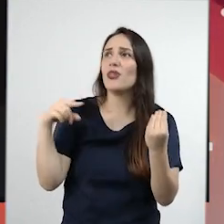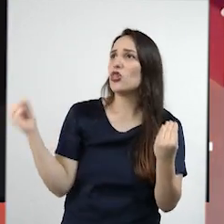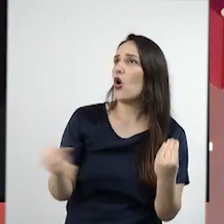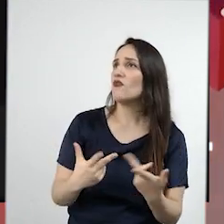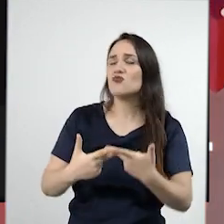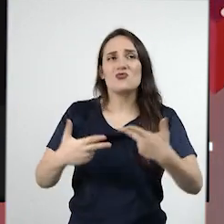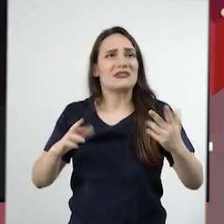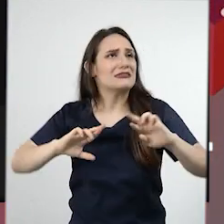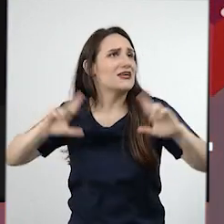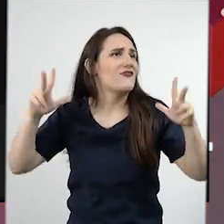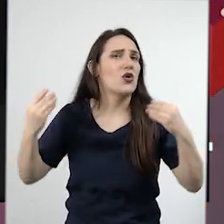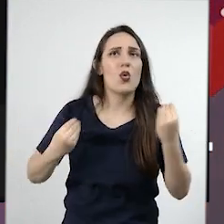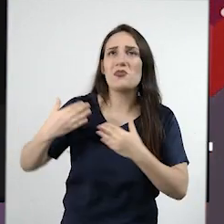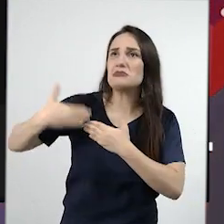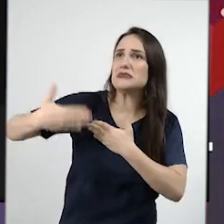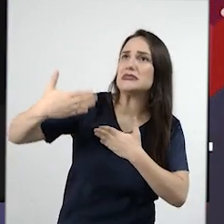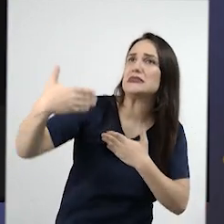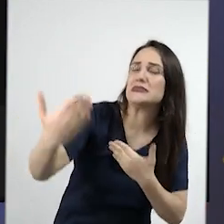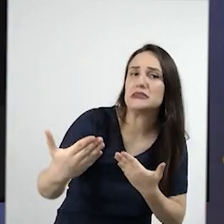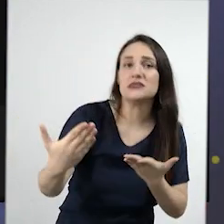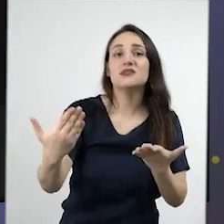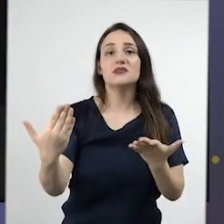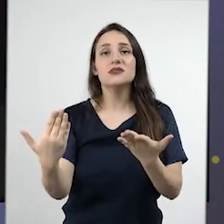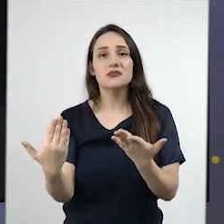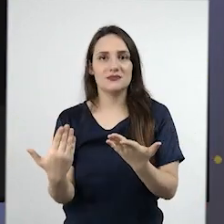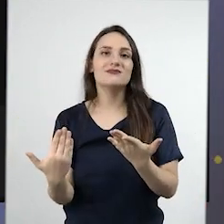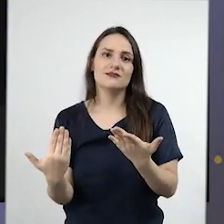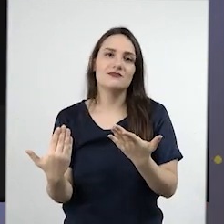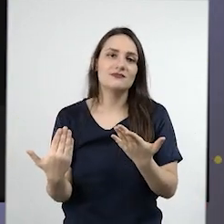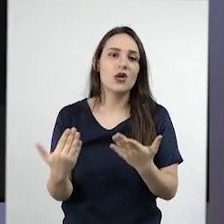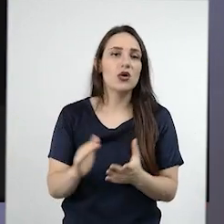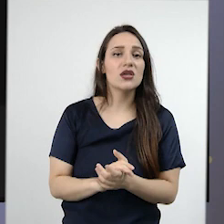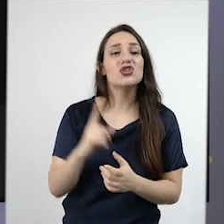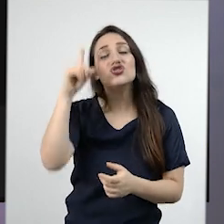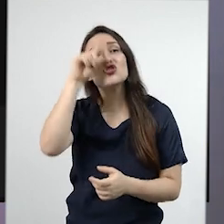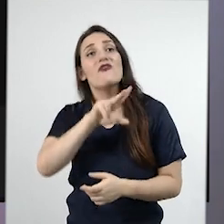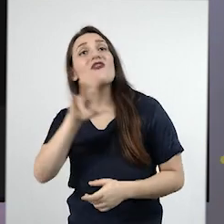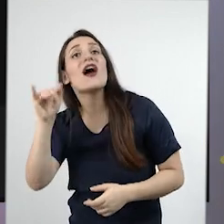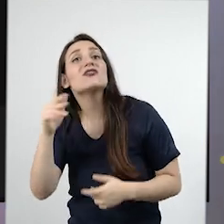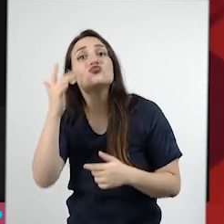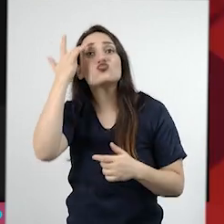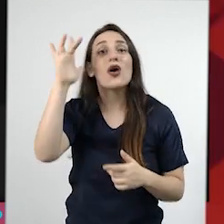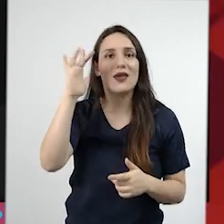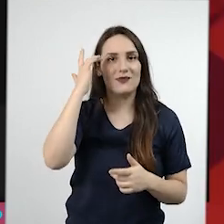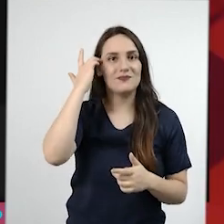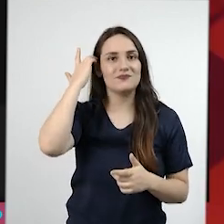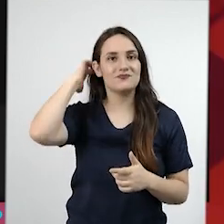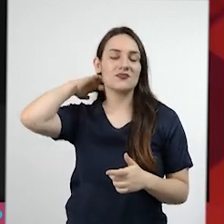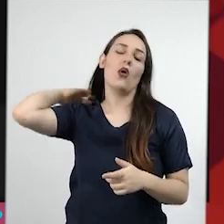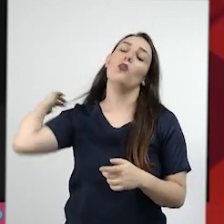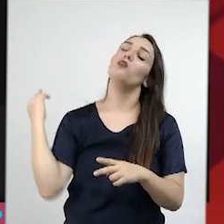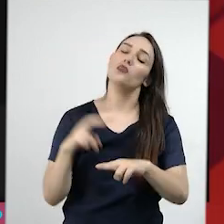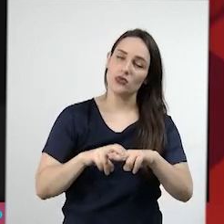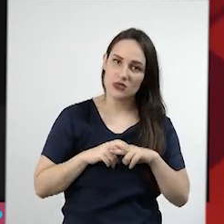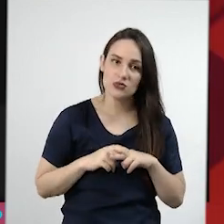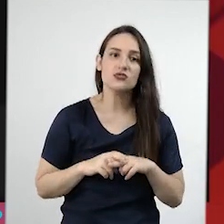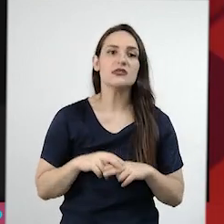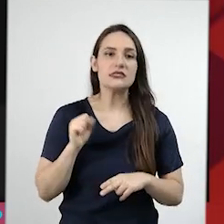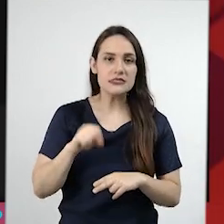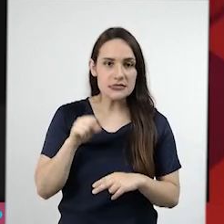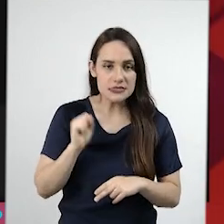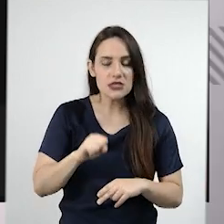as coisas, como vai desenrolar as situações, o quando. Então, tudo isso